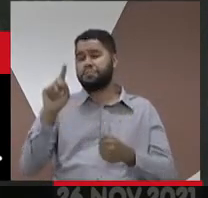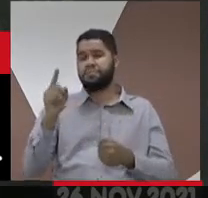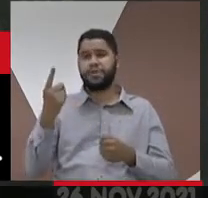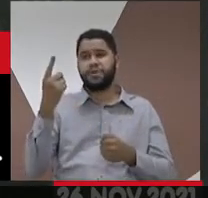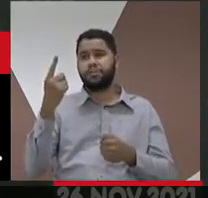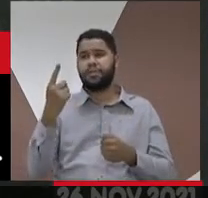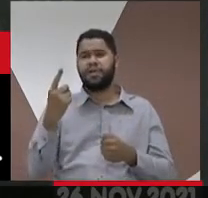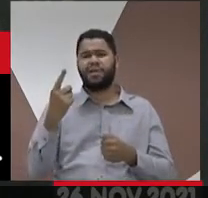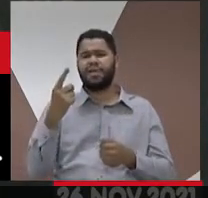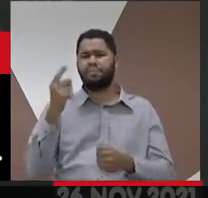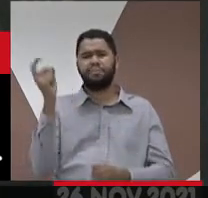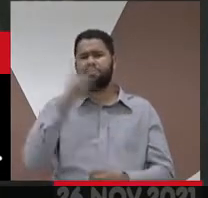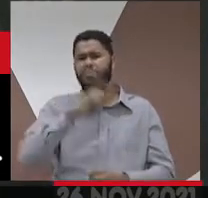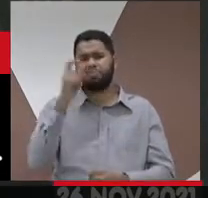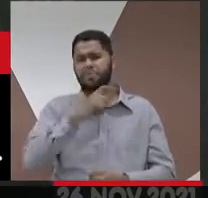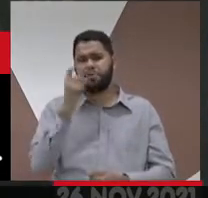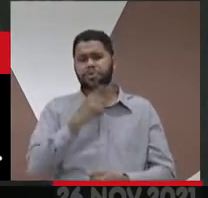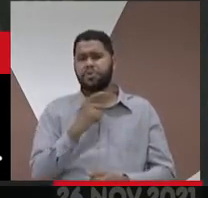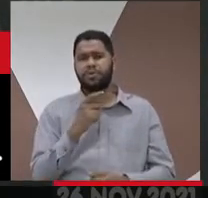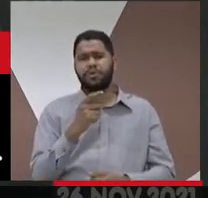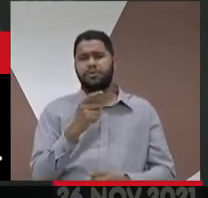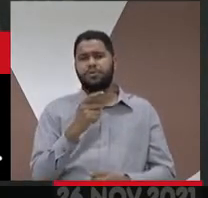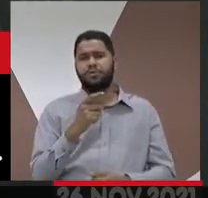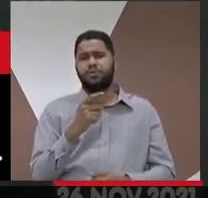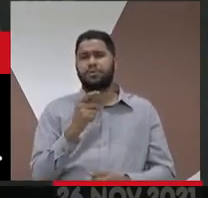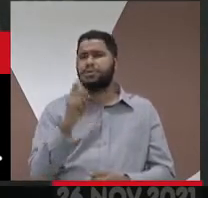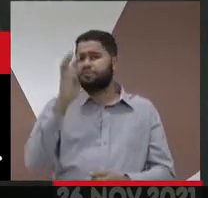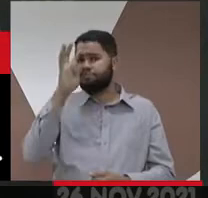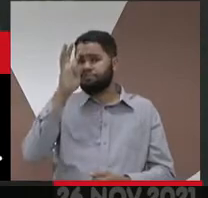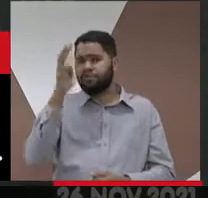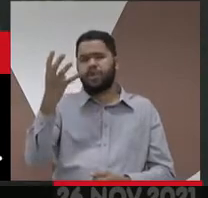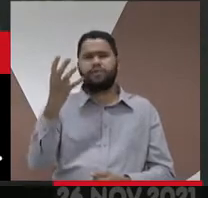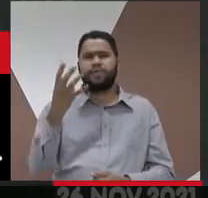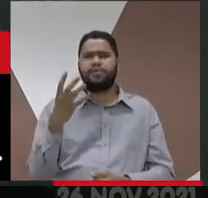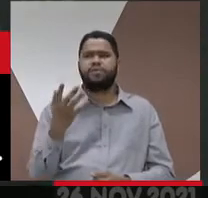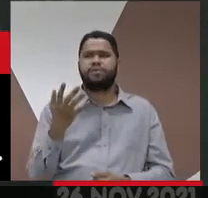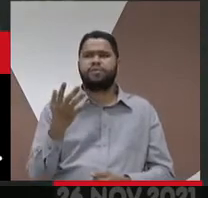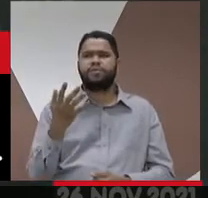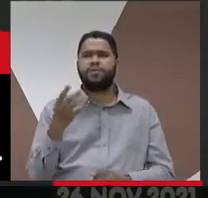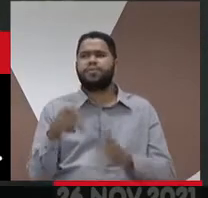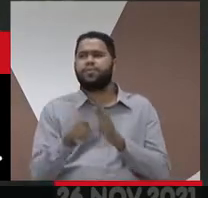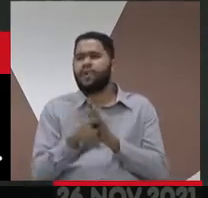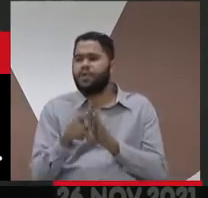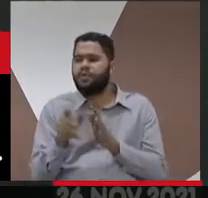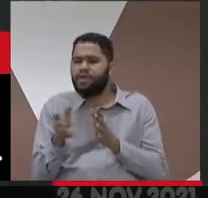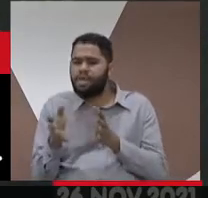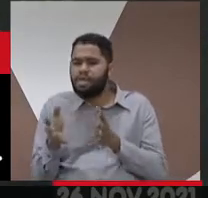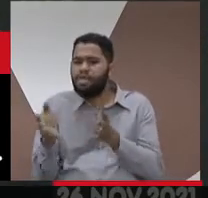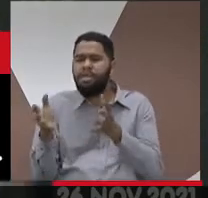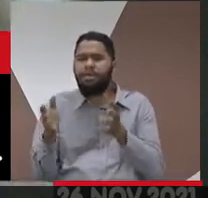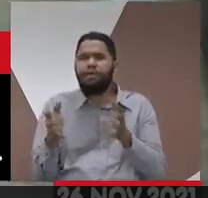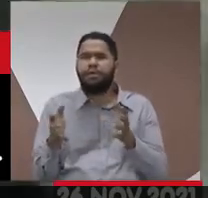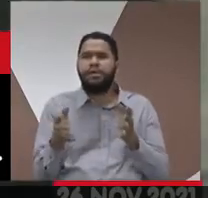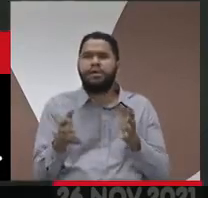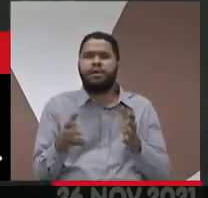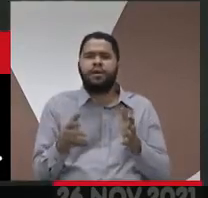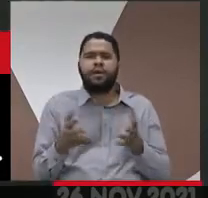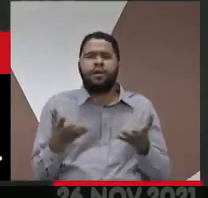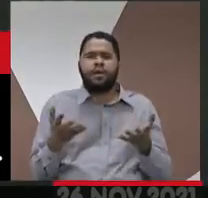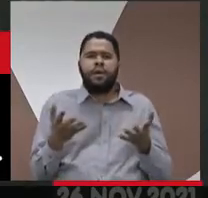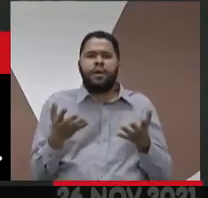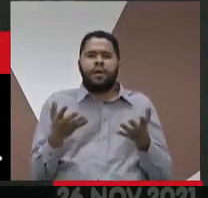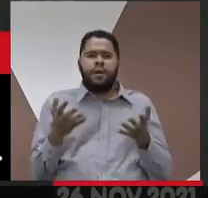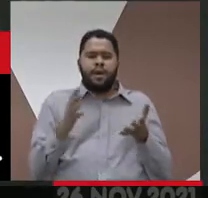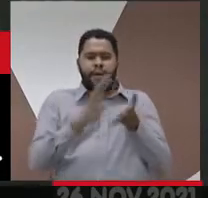uma obra mentirosa. Não vai resolver empurrar um pouquinho para tirar, em vez de quebrar 15 mil